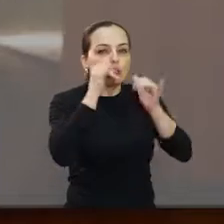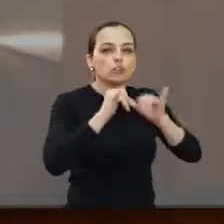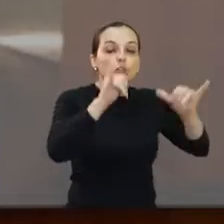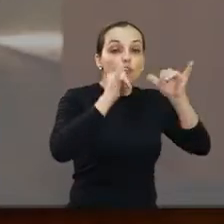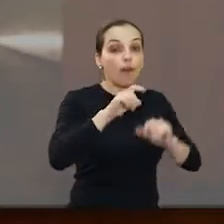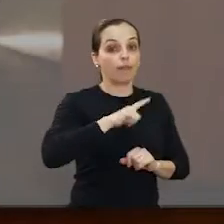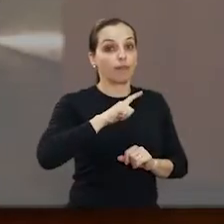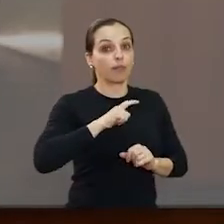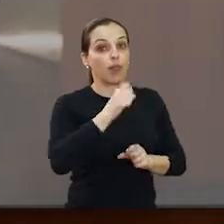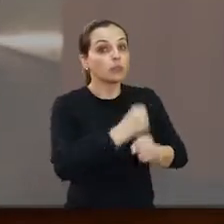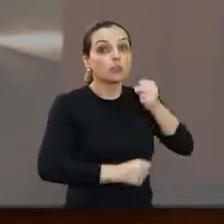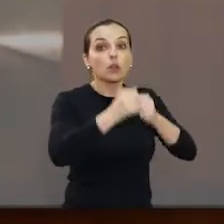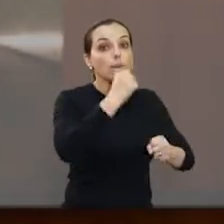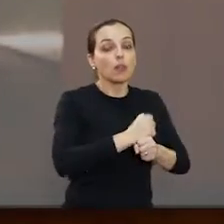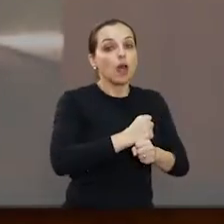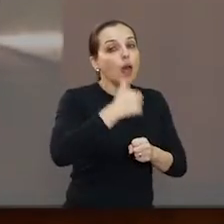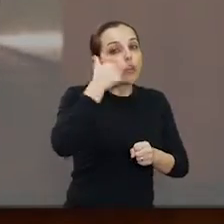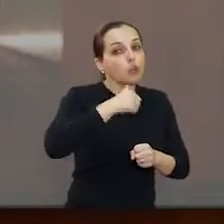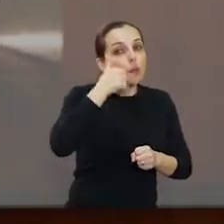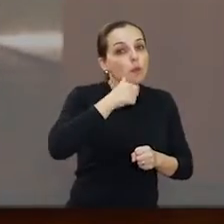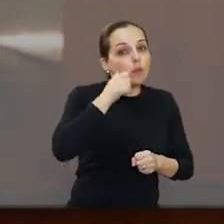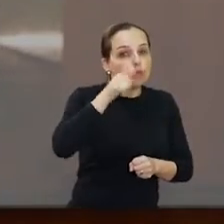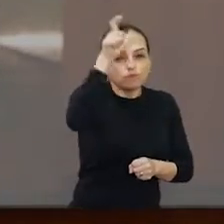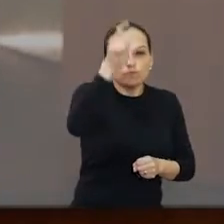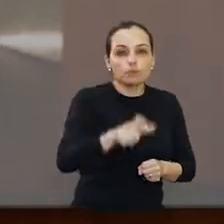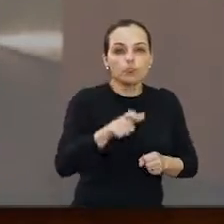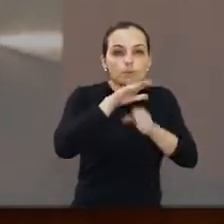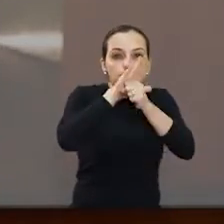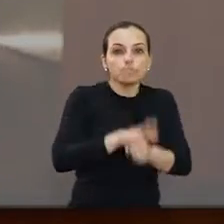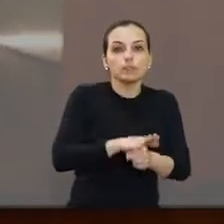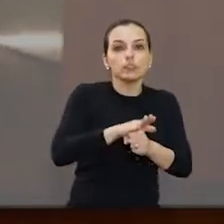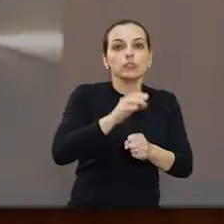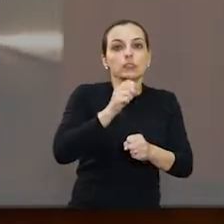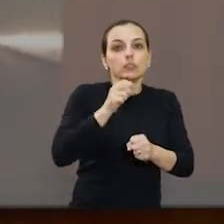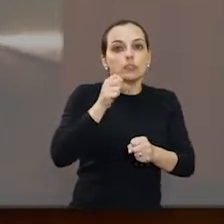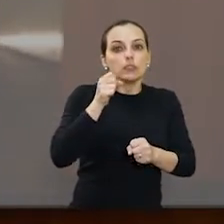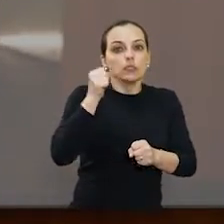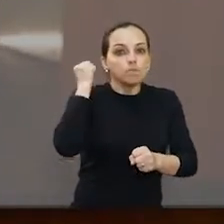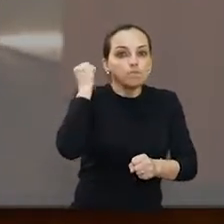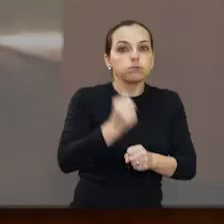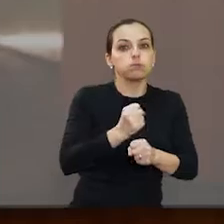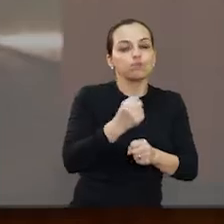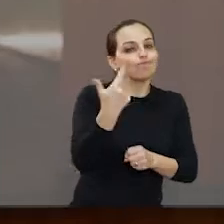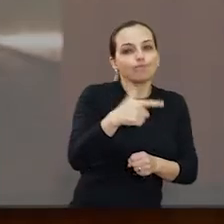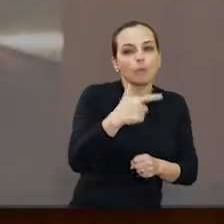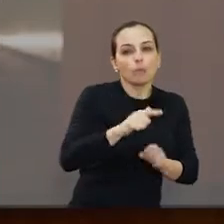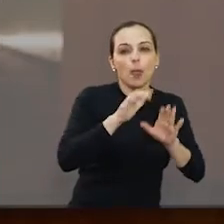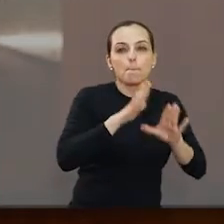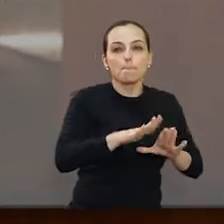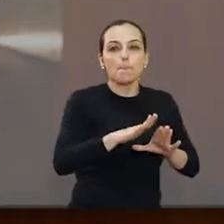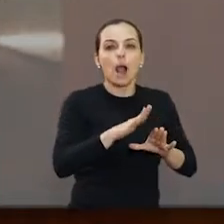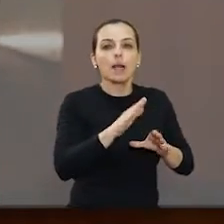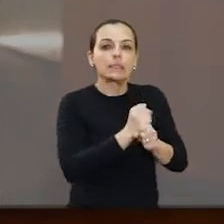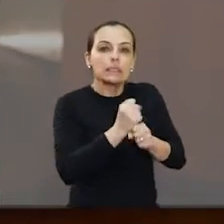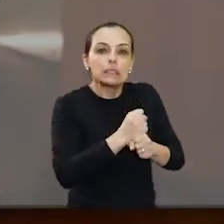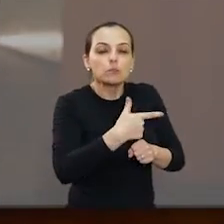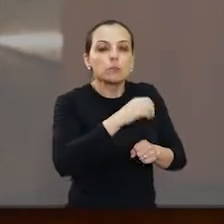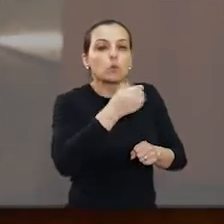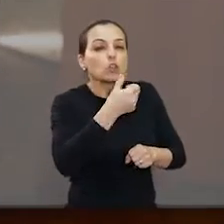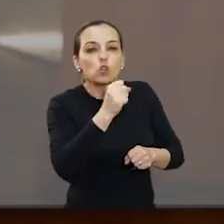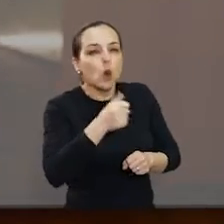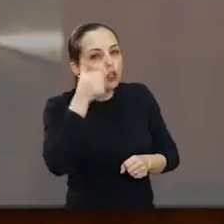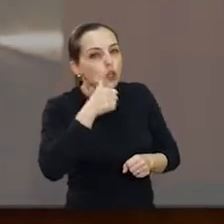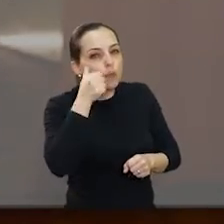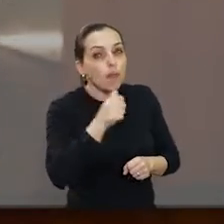3. Né? E o atendimento do Centro de Referência da Mulher também vem crescendo nesse mesmo passo. Então a